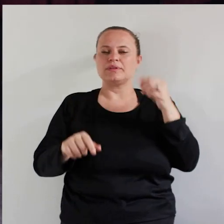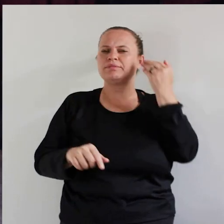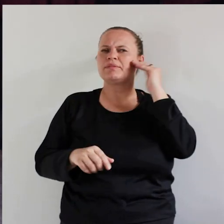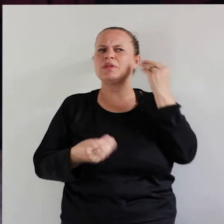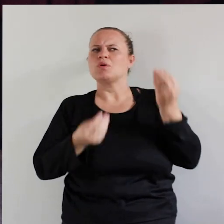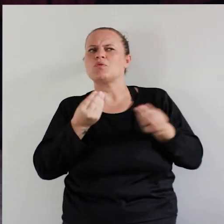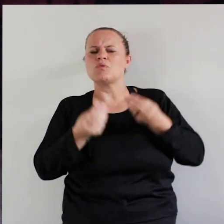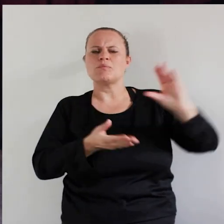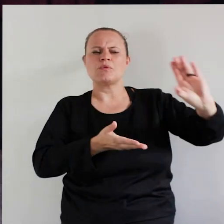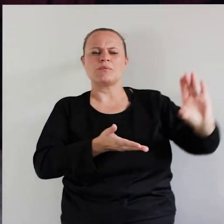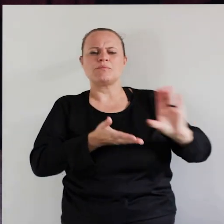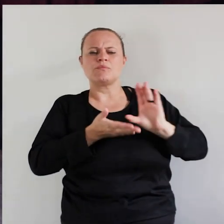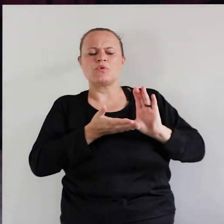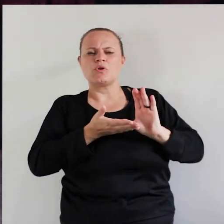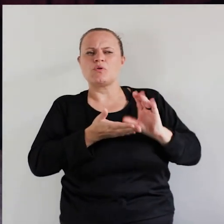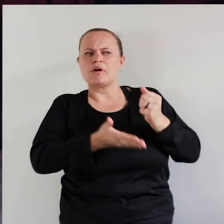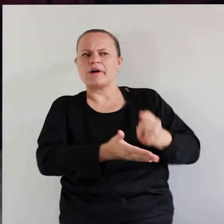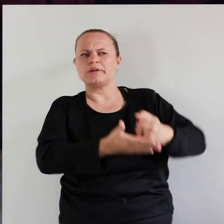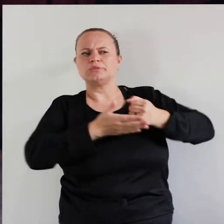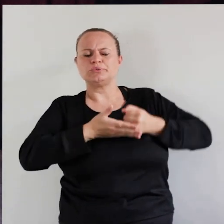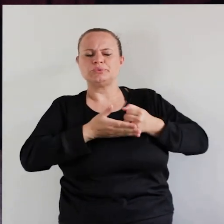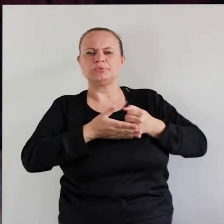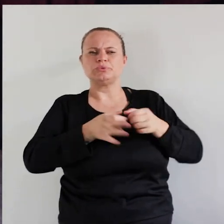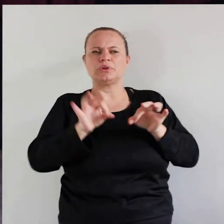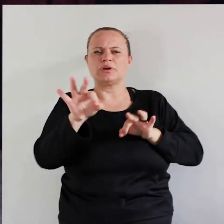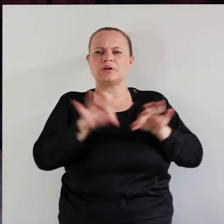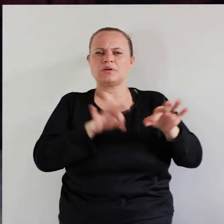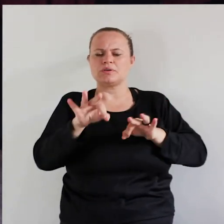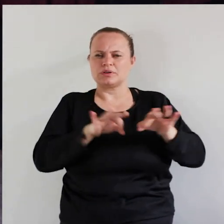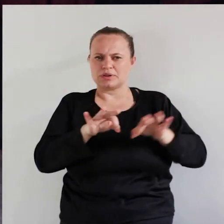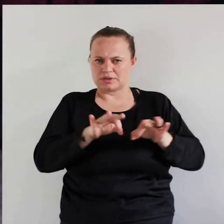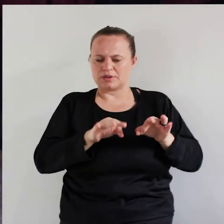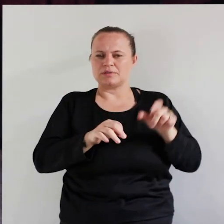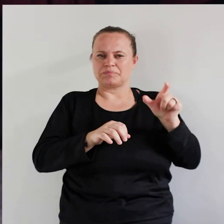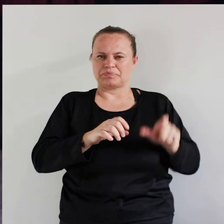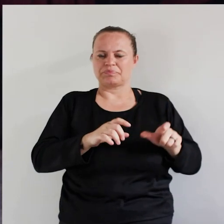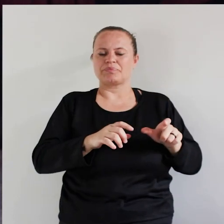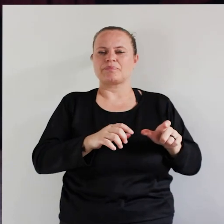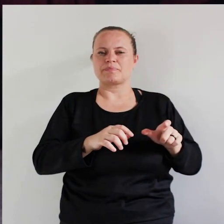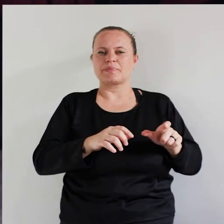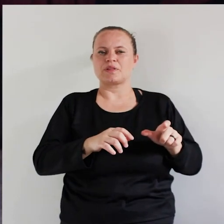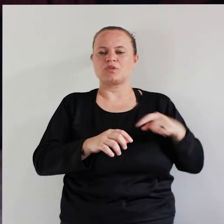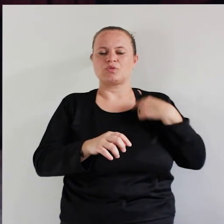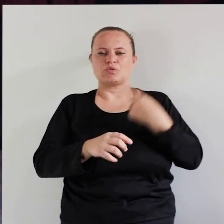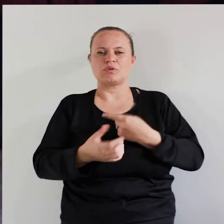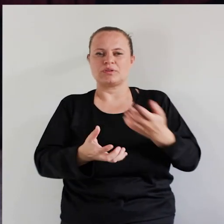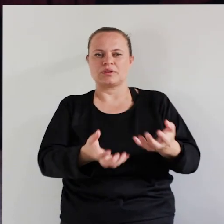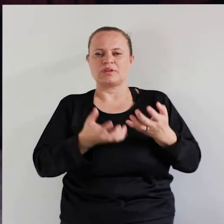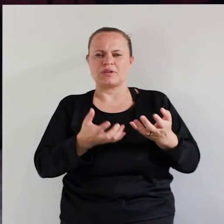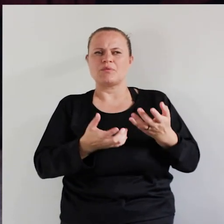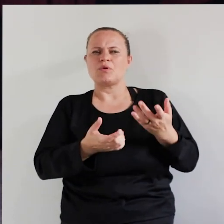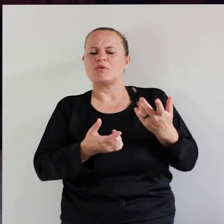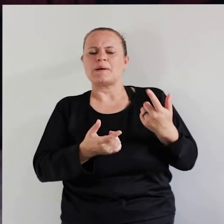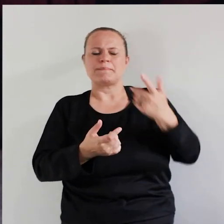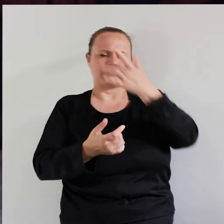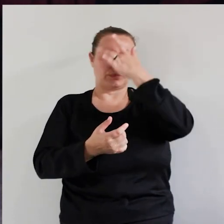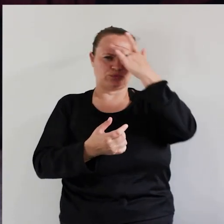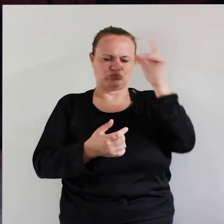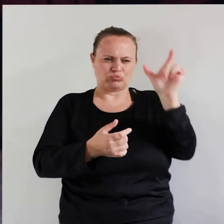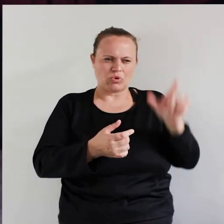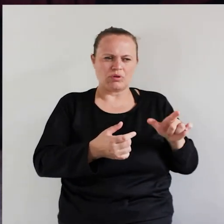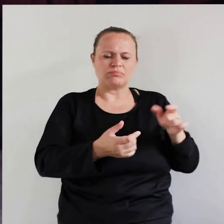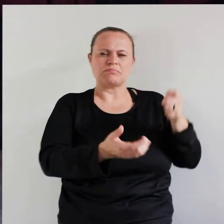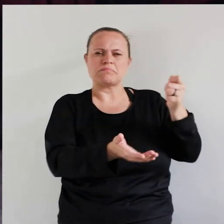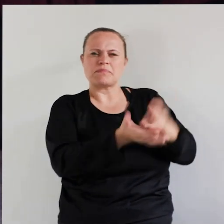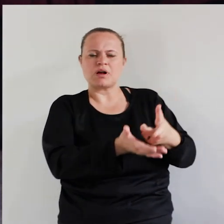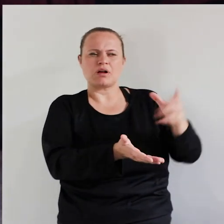teatrais e o impacto do financiamento na estrutura dessas organizações. A nossa questão e curiosidade